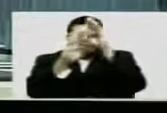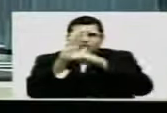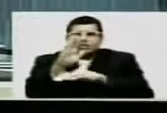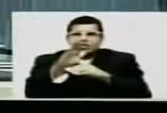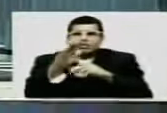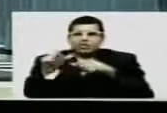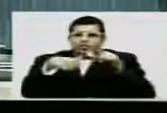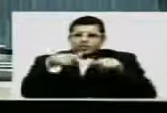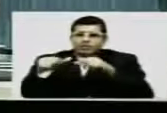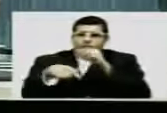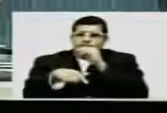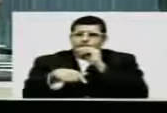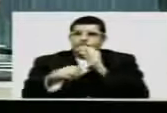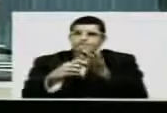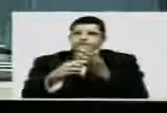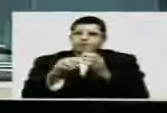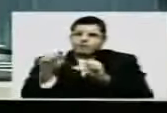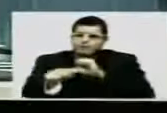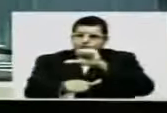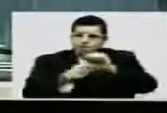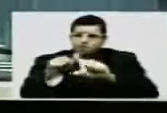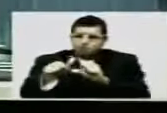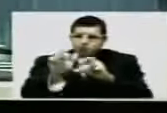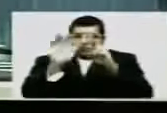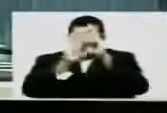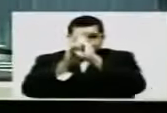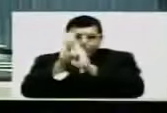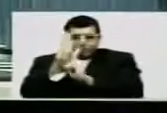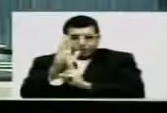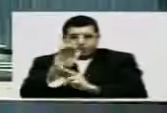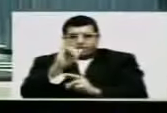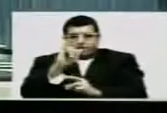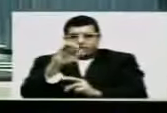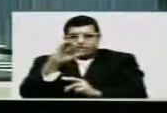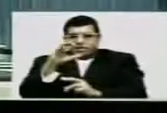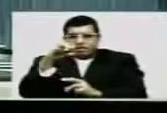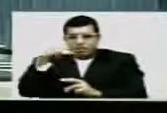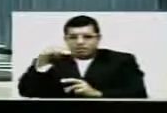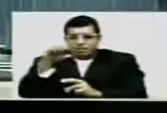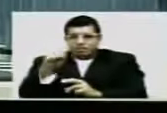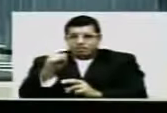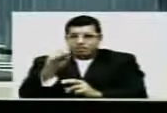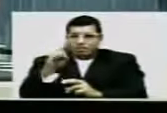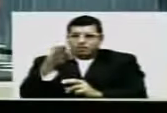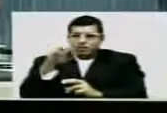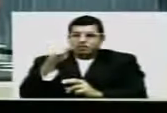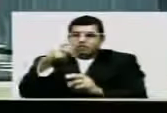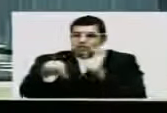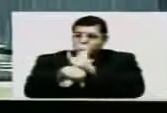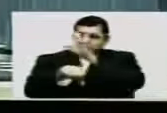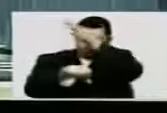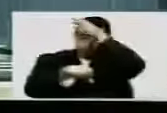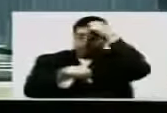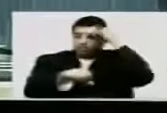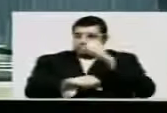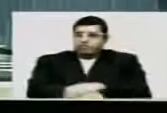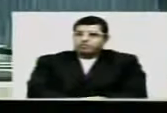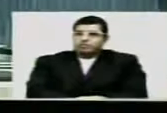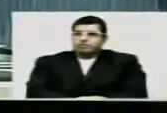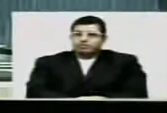menos danosas do que a mudança das regras de ICMS-UE para o estado do